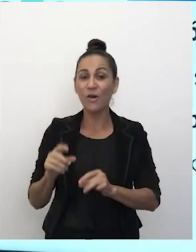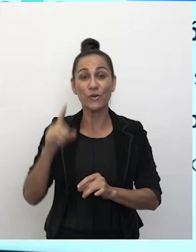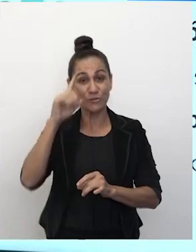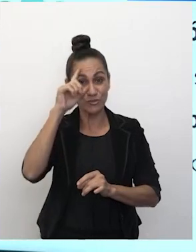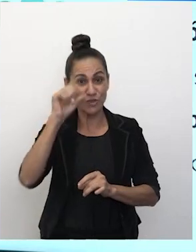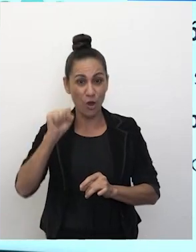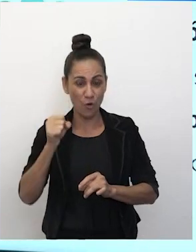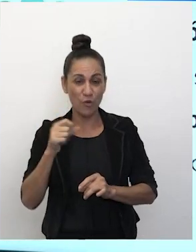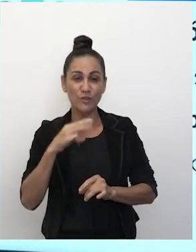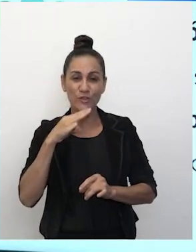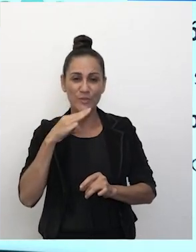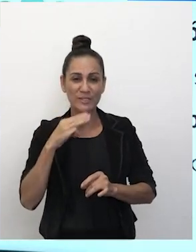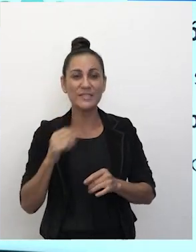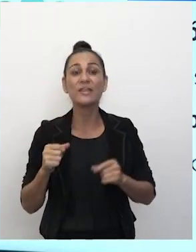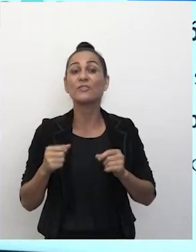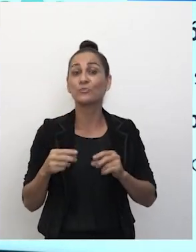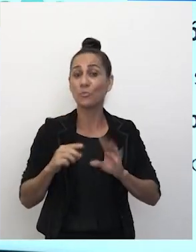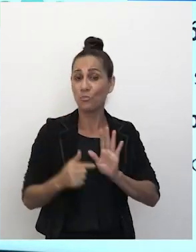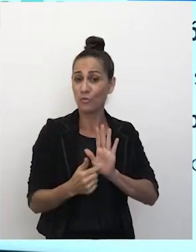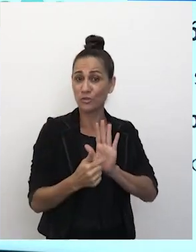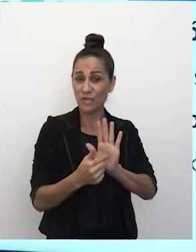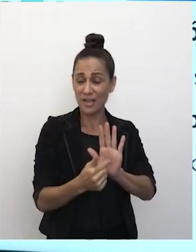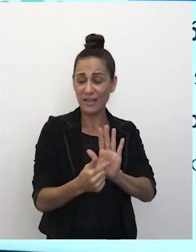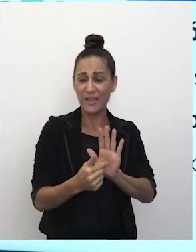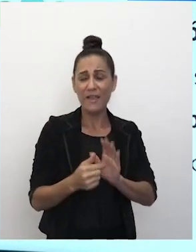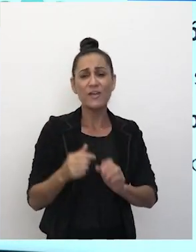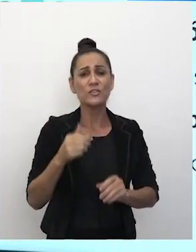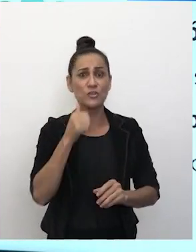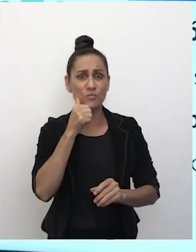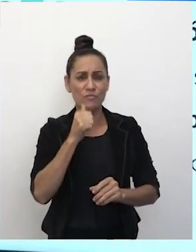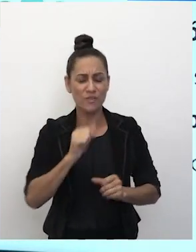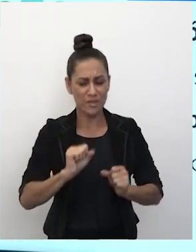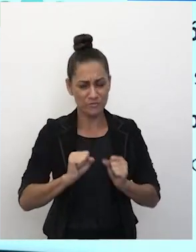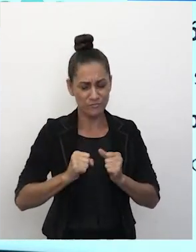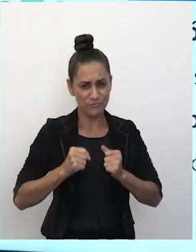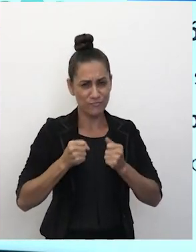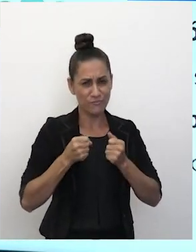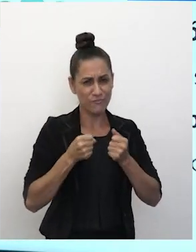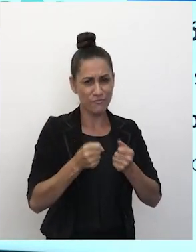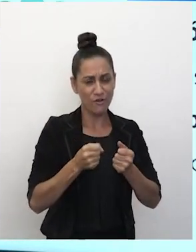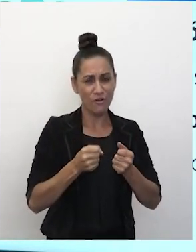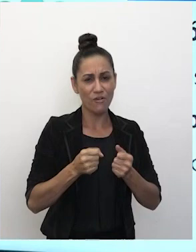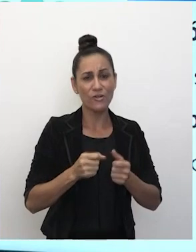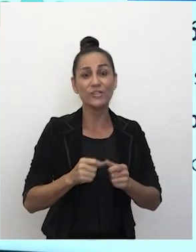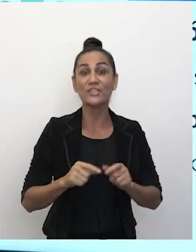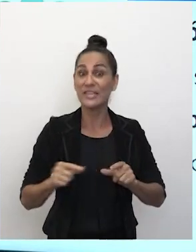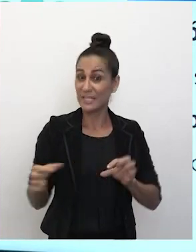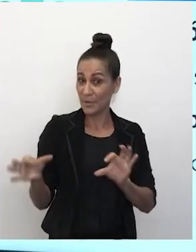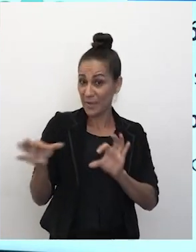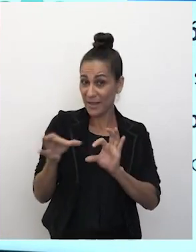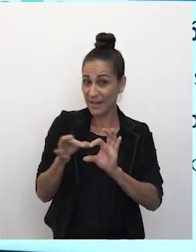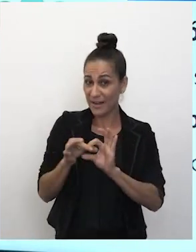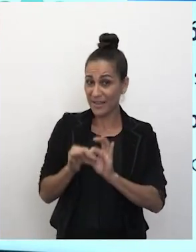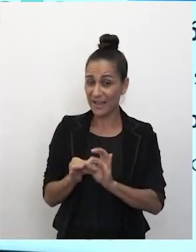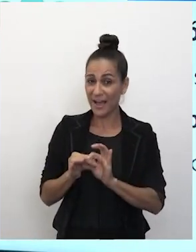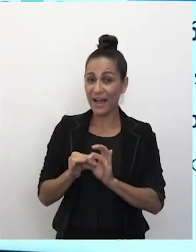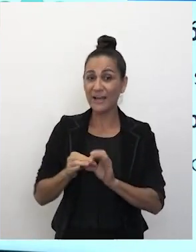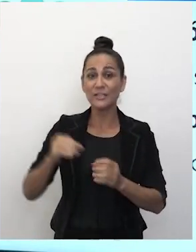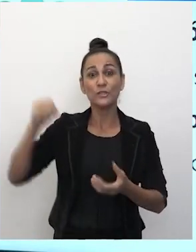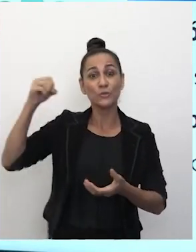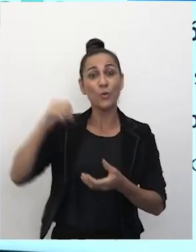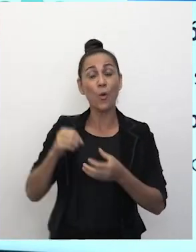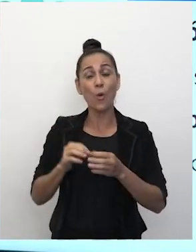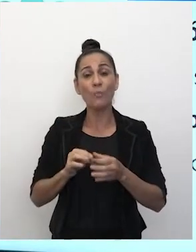vamos trazer aí algumas biografias de mulheres fortes e hoje, ligado ao tema do Renascimento que